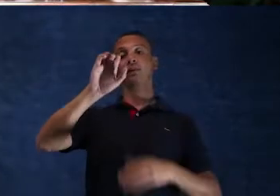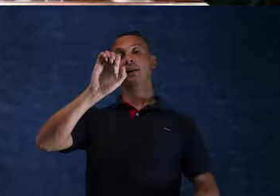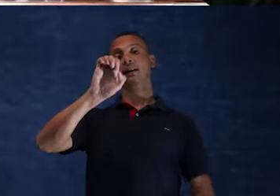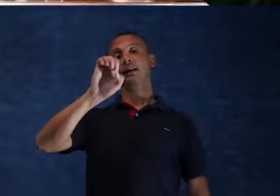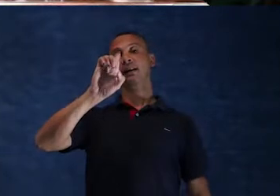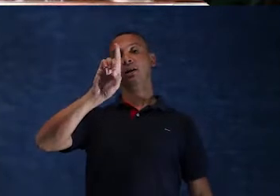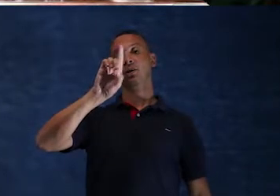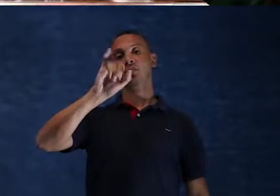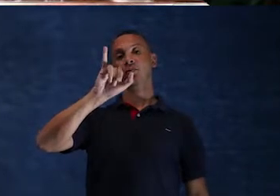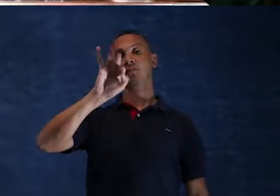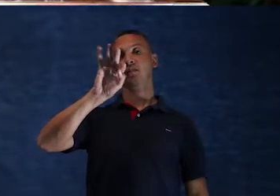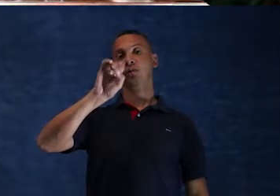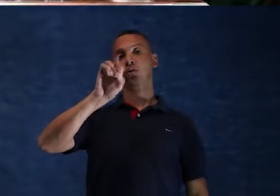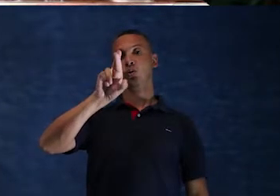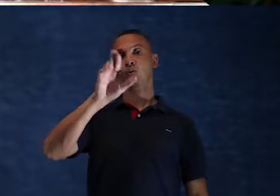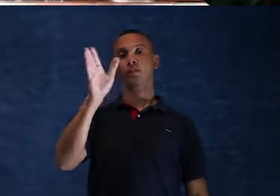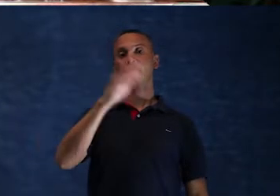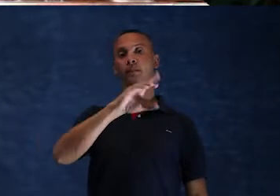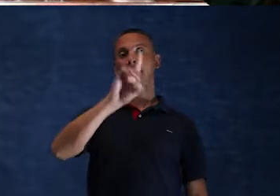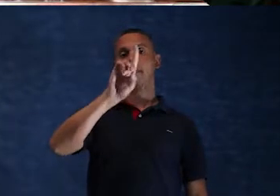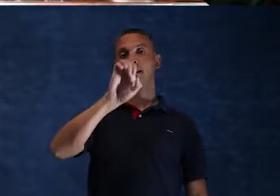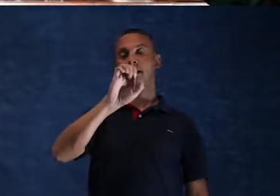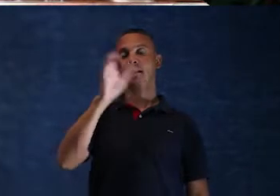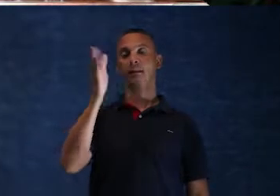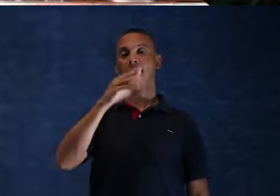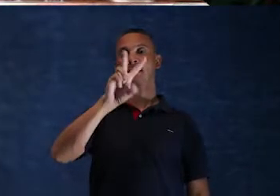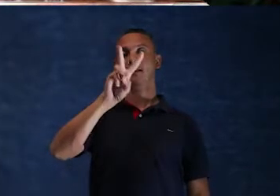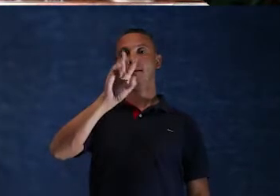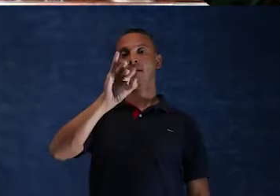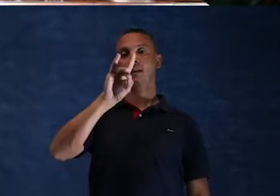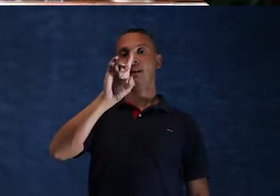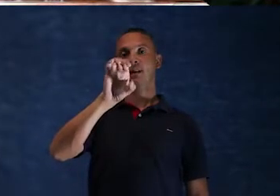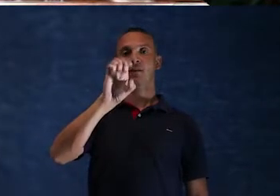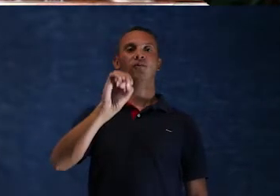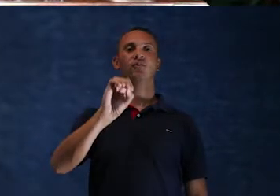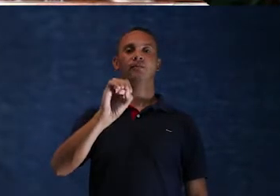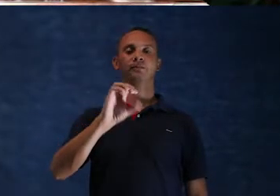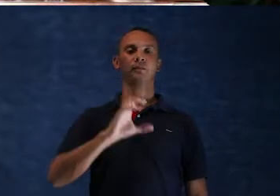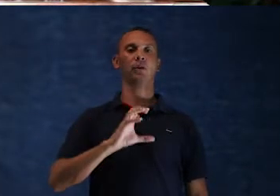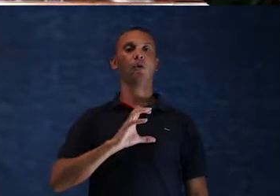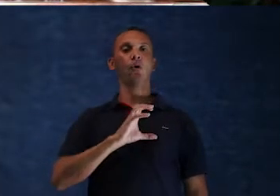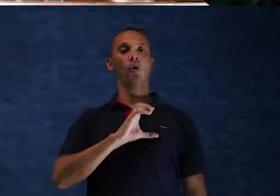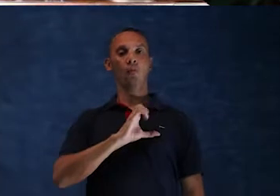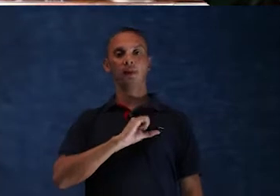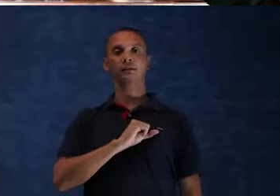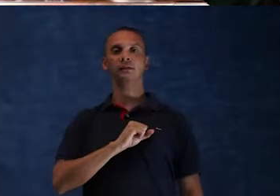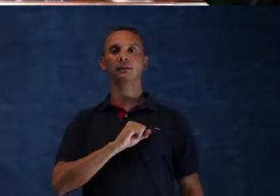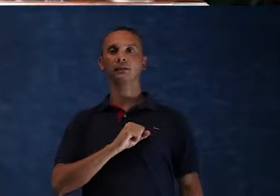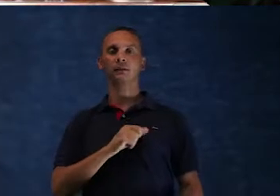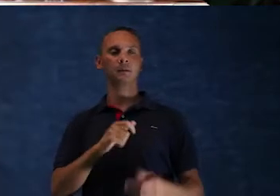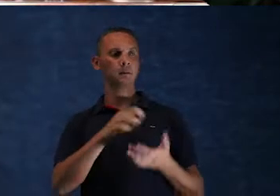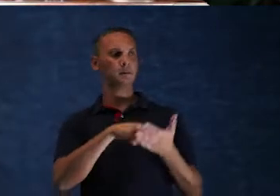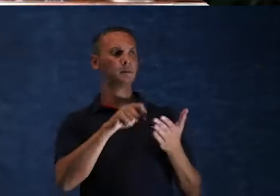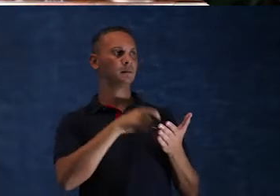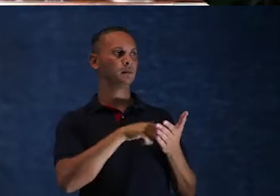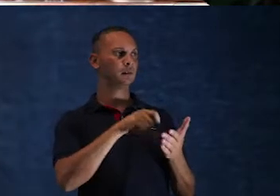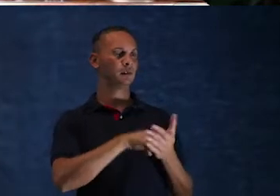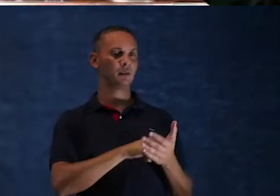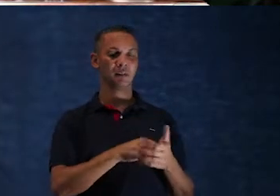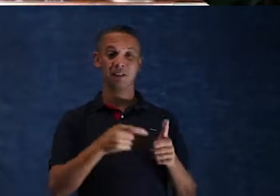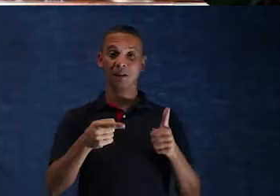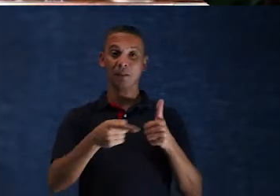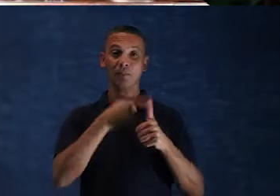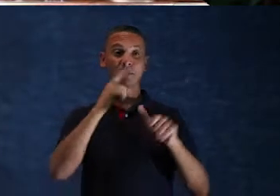desse narrador. É um romance, esse romance é em primeira pessoa, né? Desde a primeira